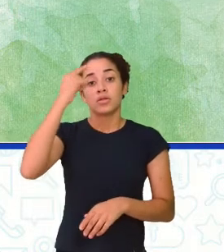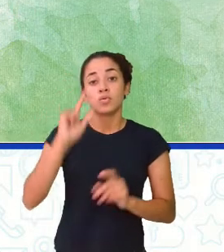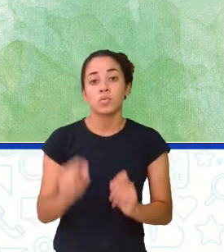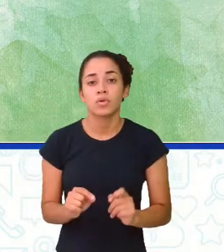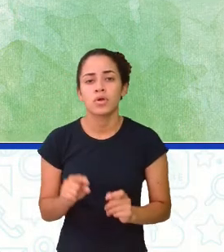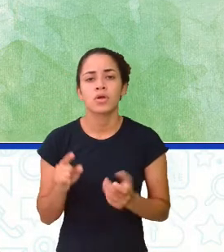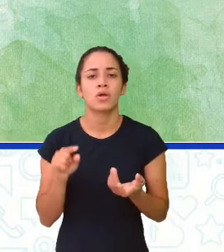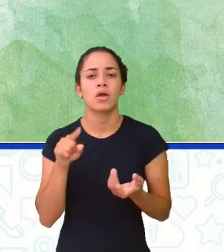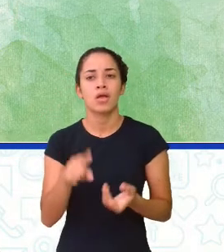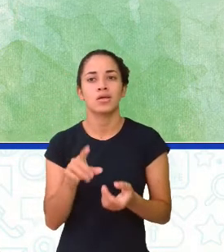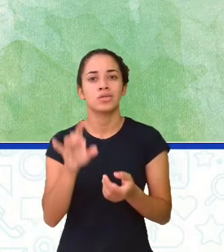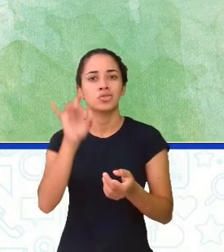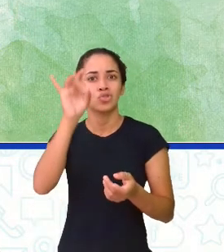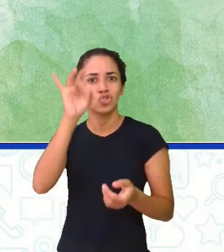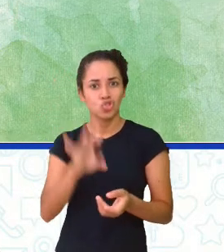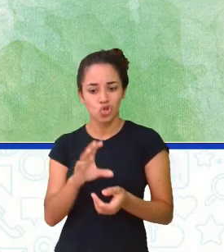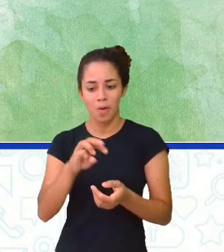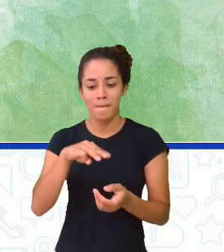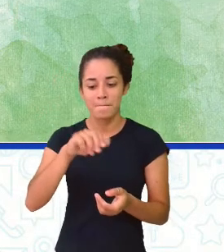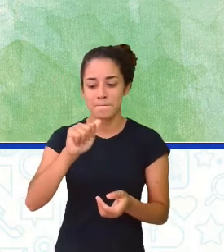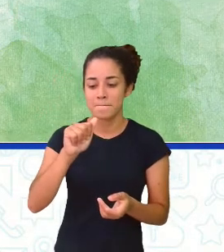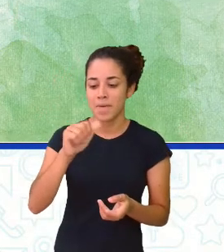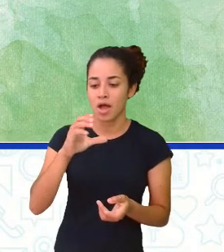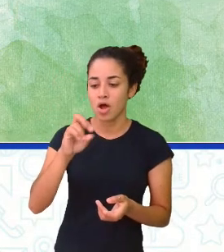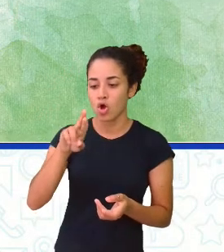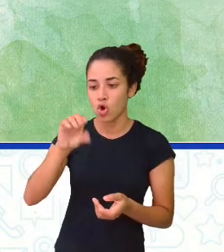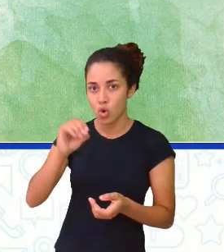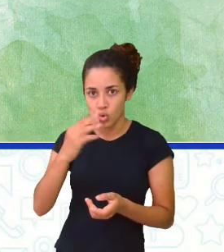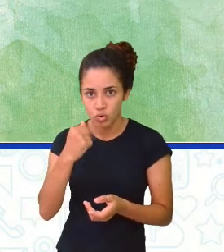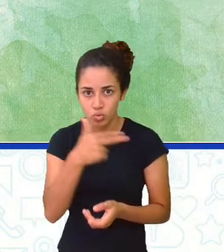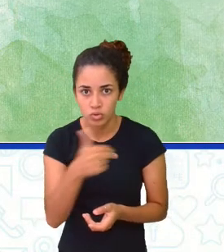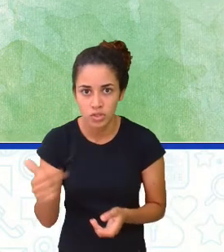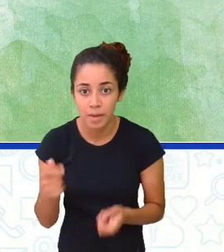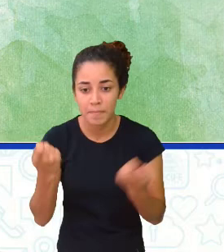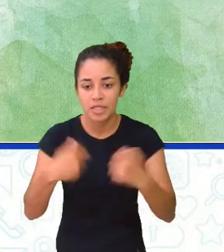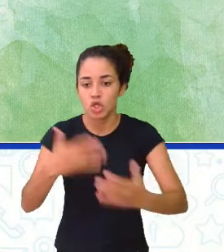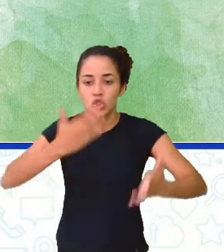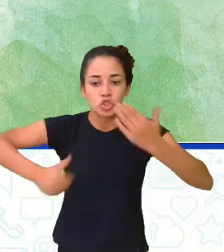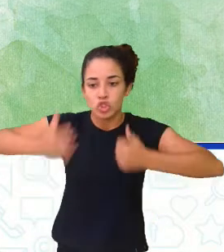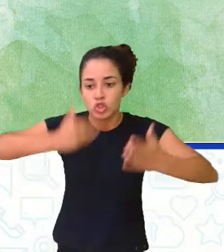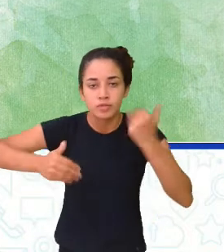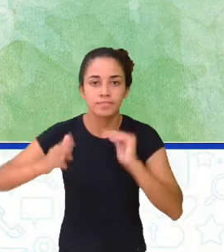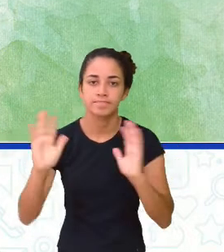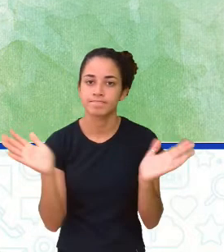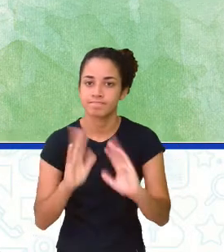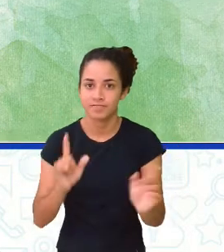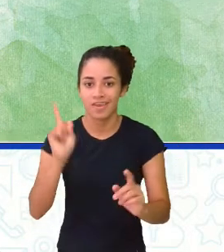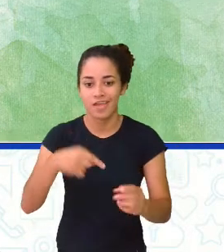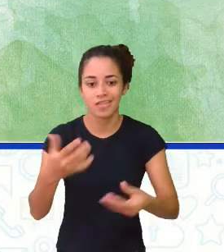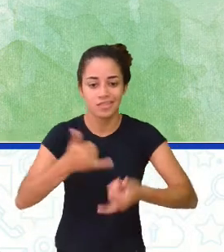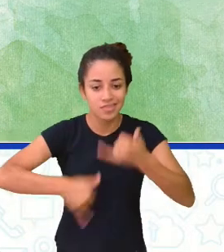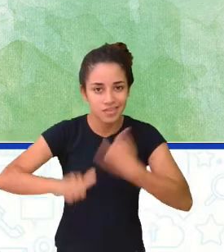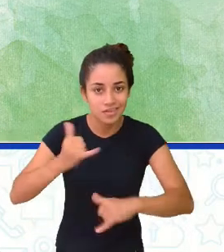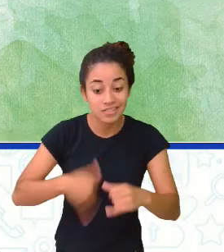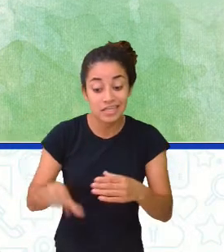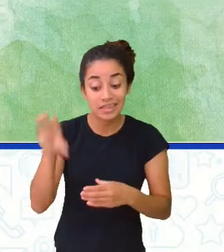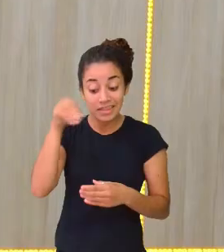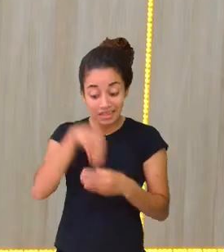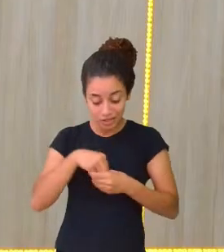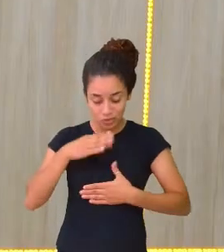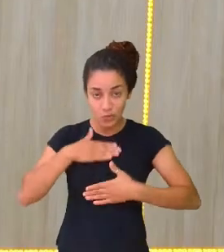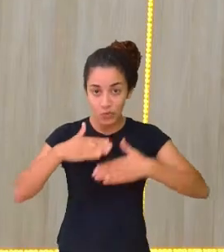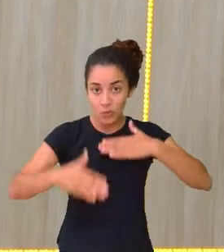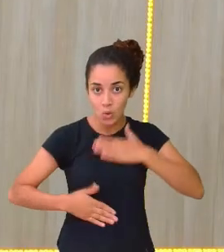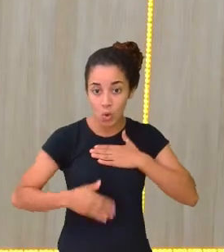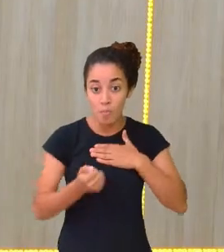eles são apenas macronutrientes, então a gente vai ter que comer em grande quantidade. Mas eles são energéticos. E dentro do nosso corpo,